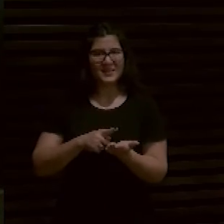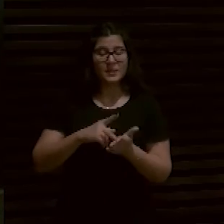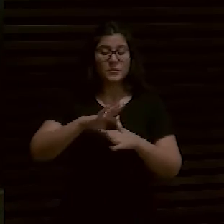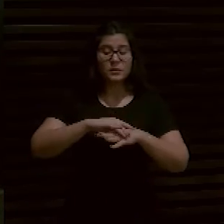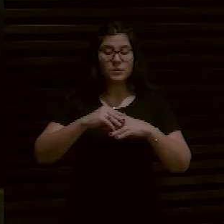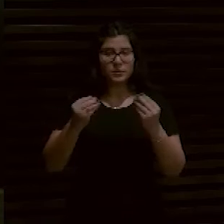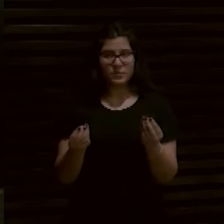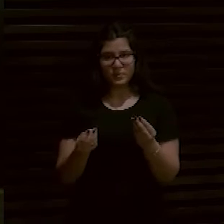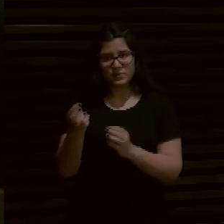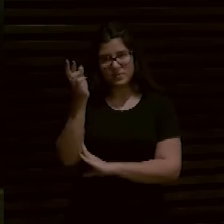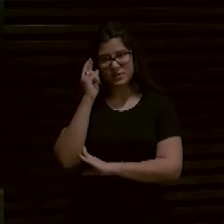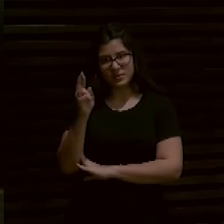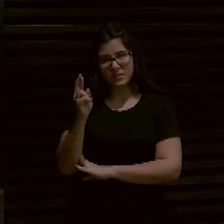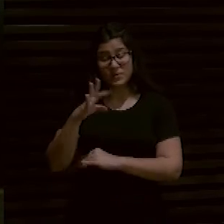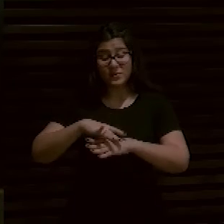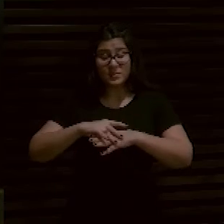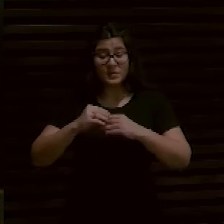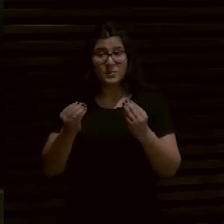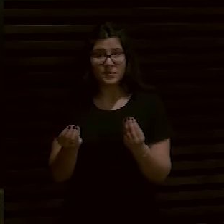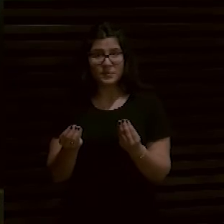Senhor, e serei curado.